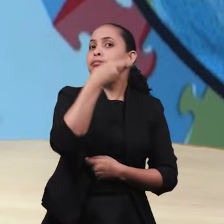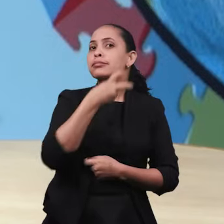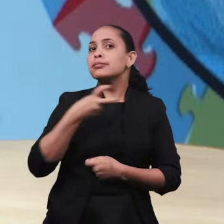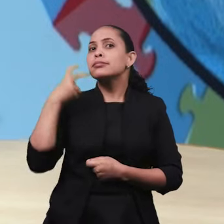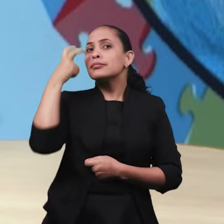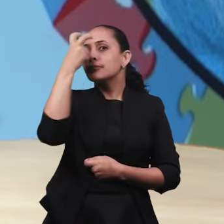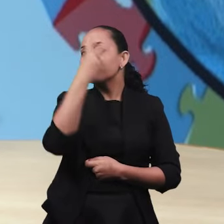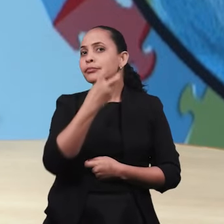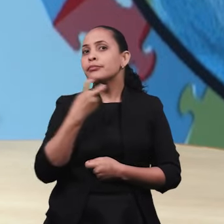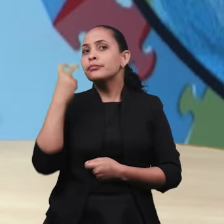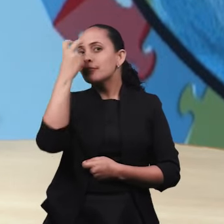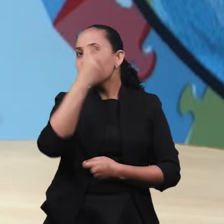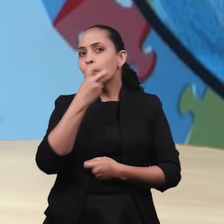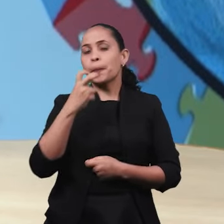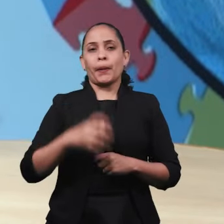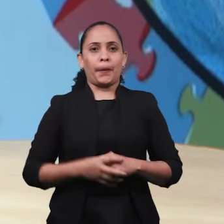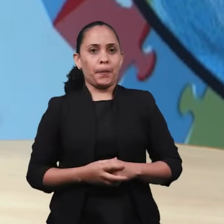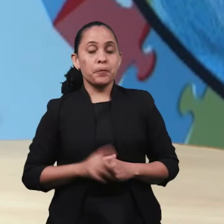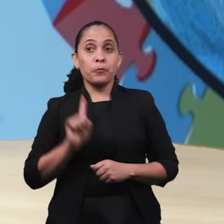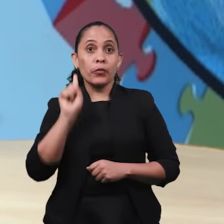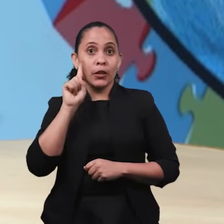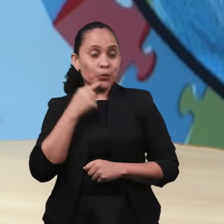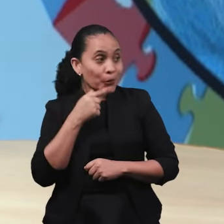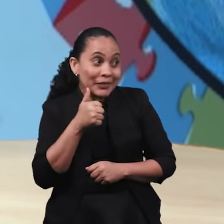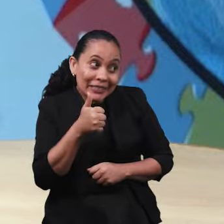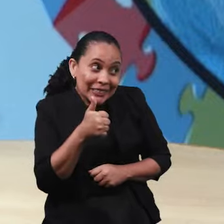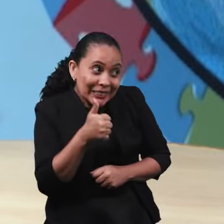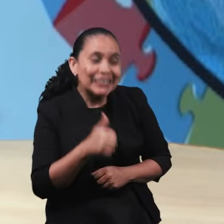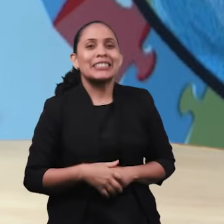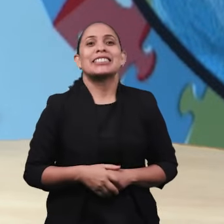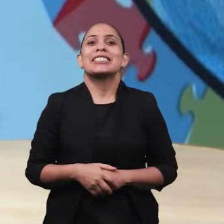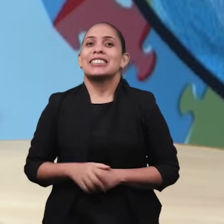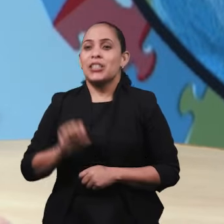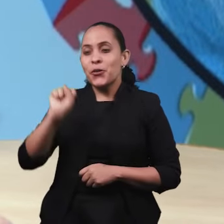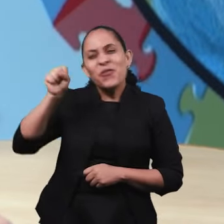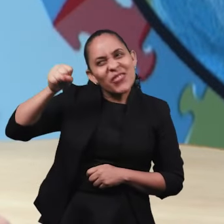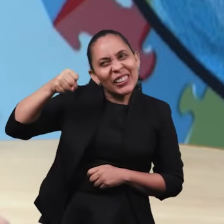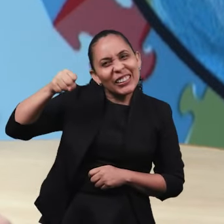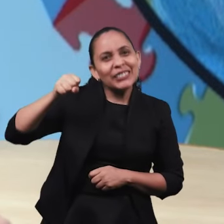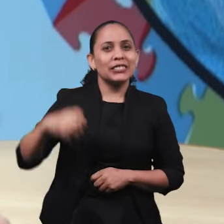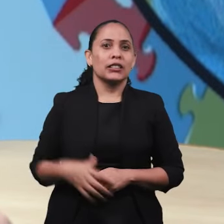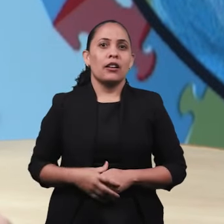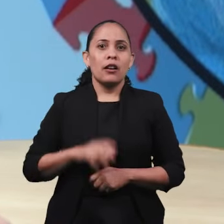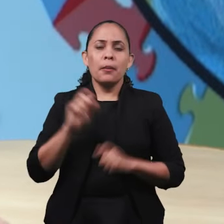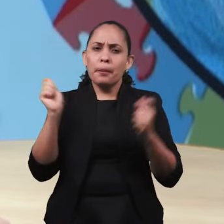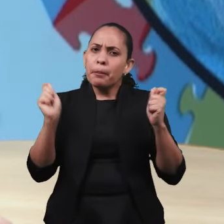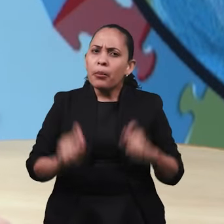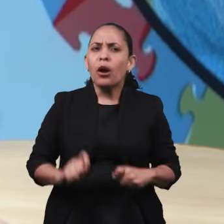girar assim ao redor dos lábios e o surdo fizer que sim, ou fizer assim,